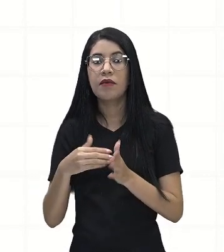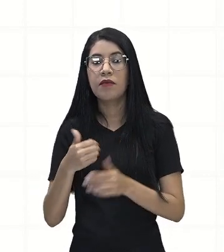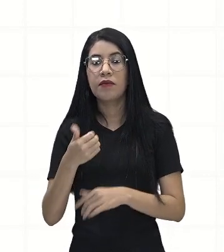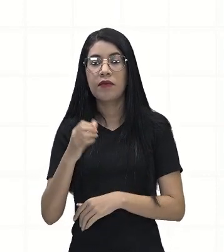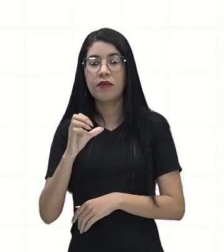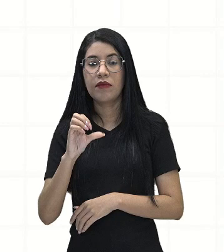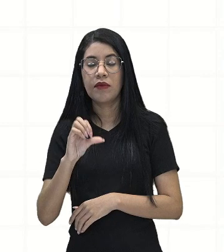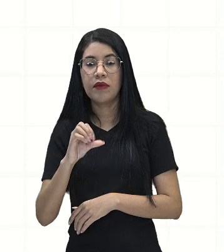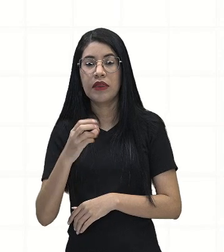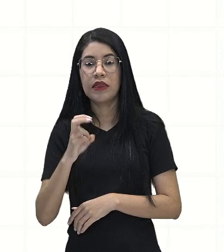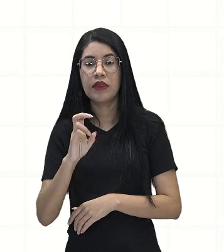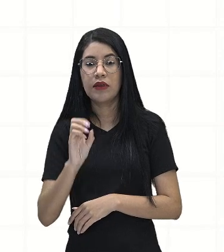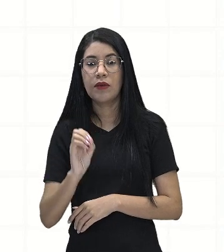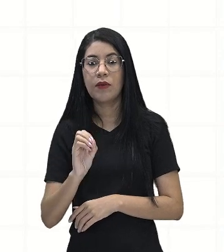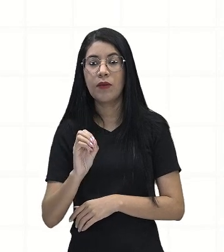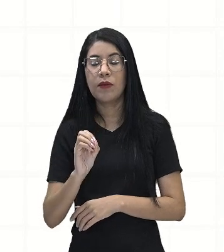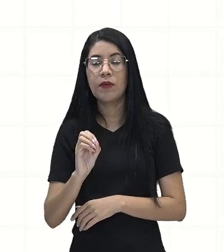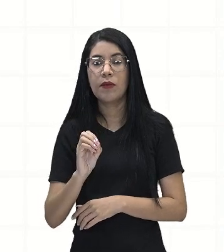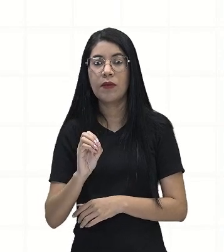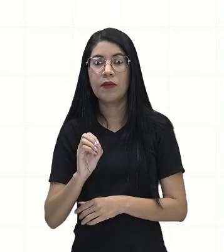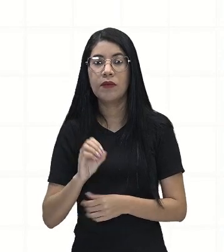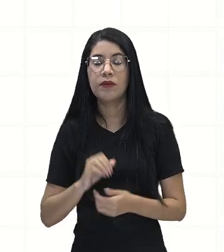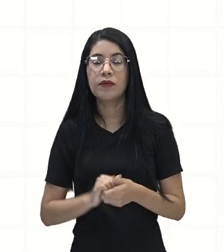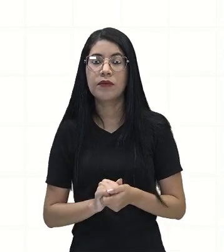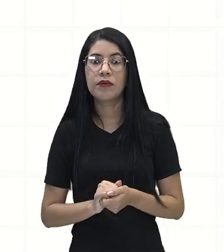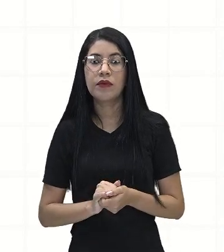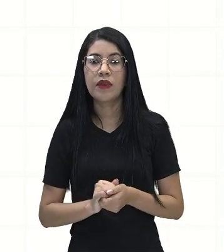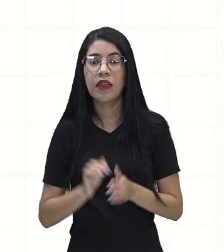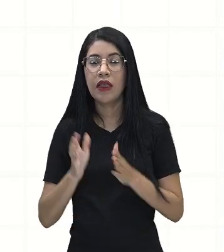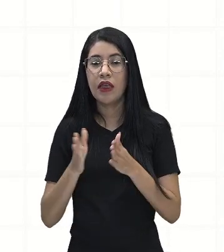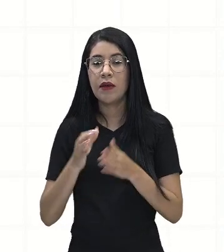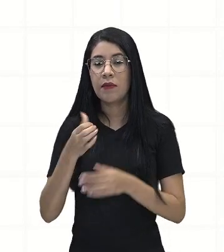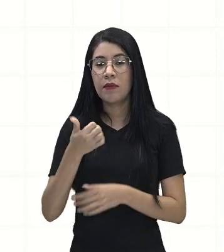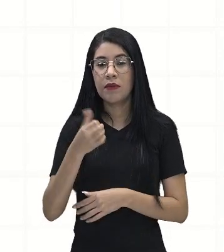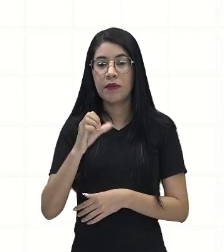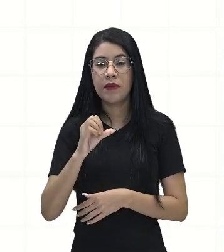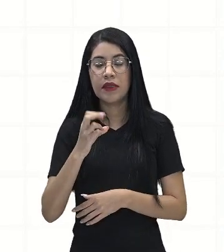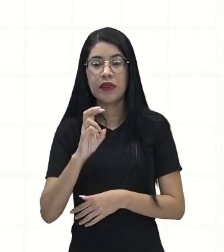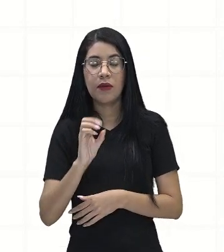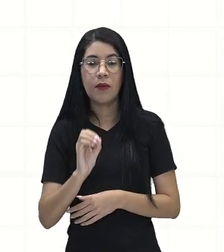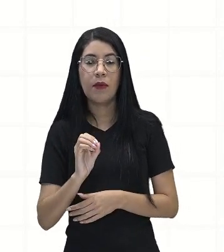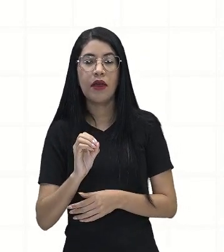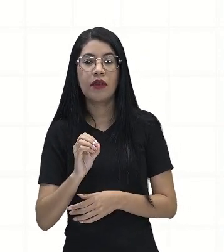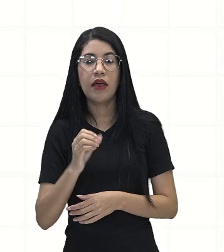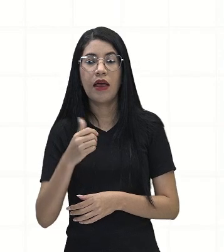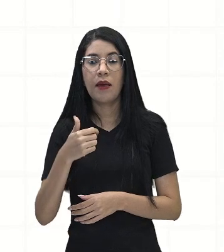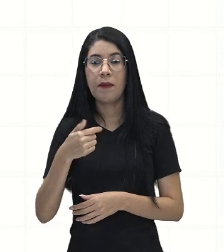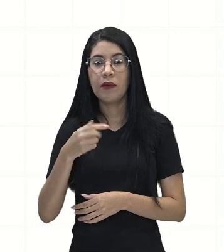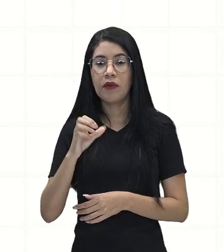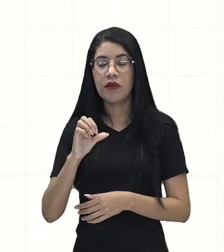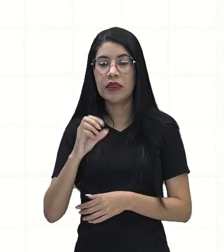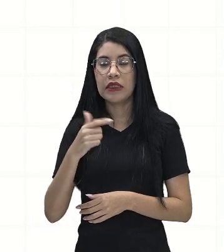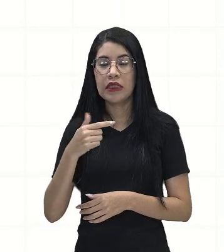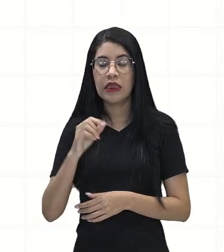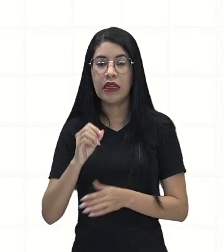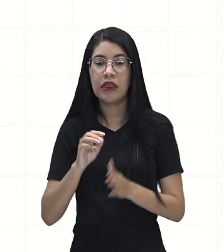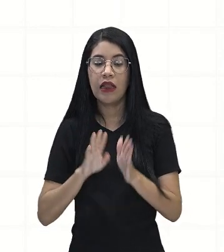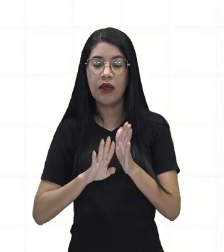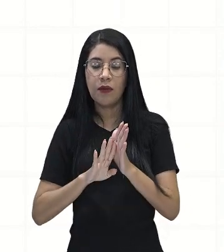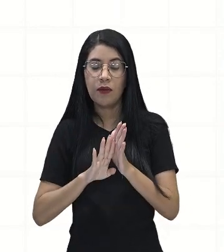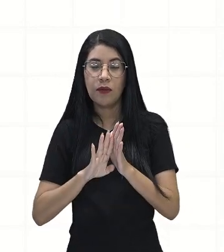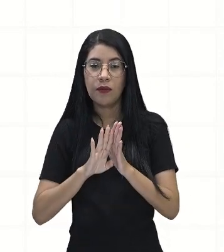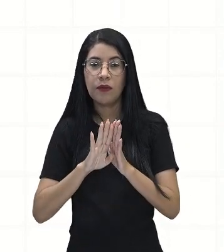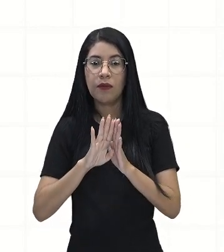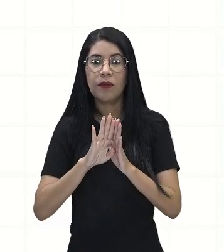1950 até mais ou menos entre 1970, essas taxas elas eram mais altas.